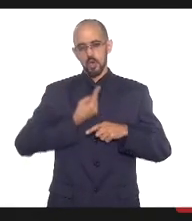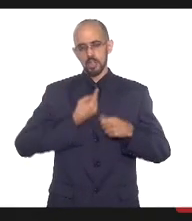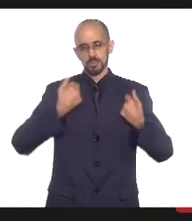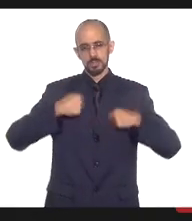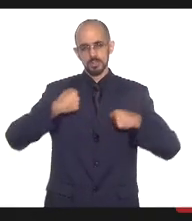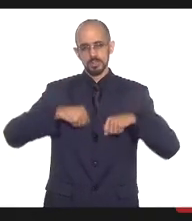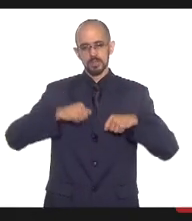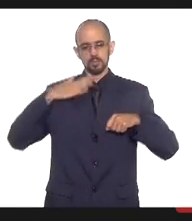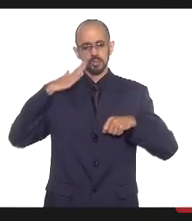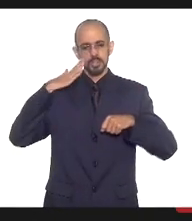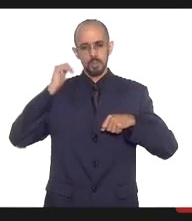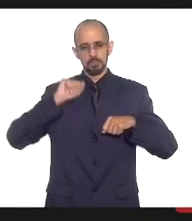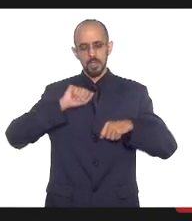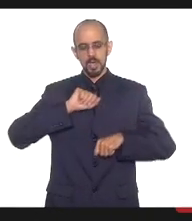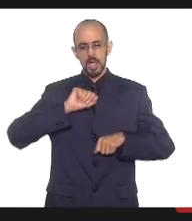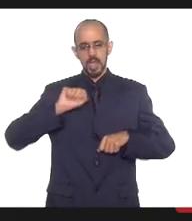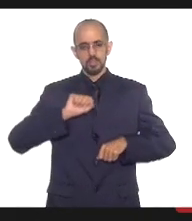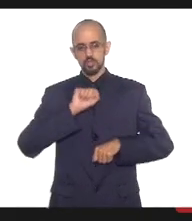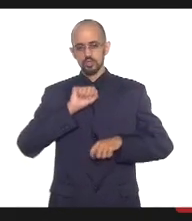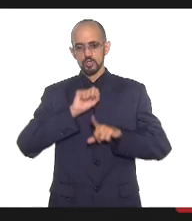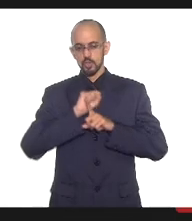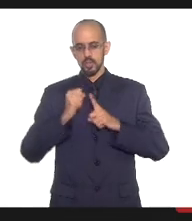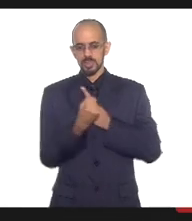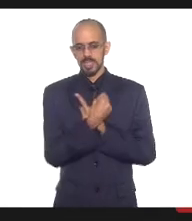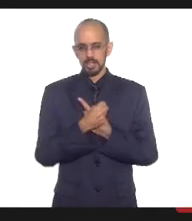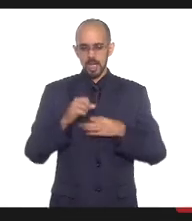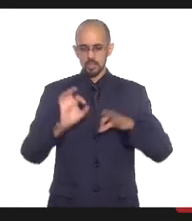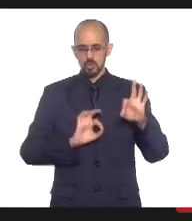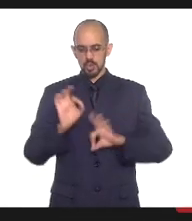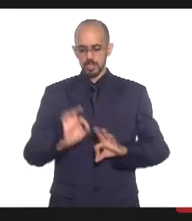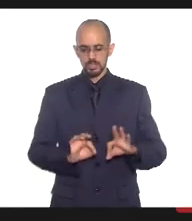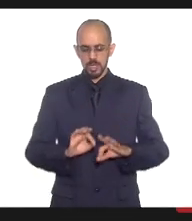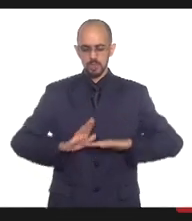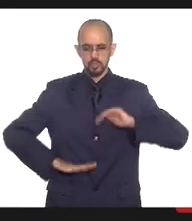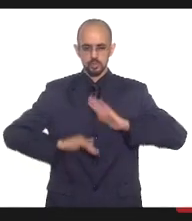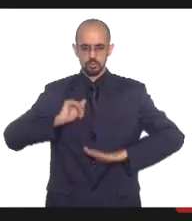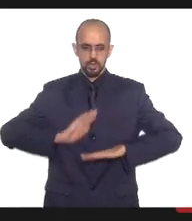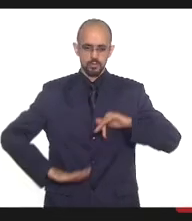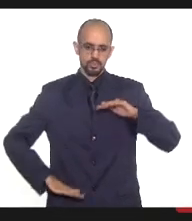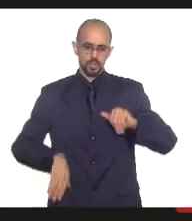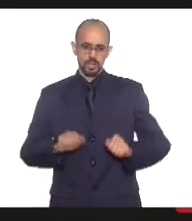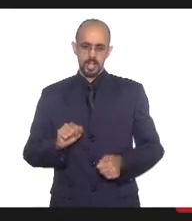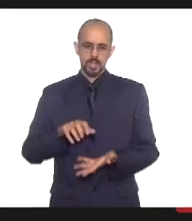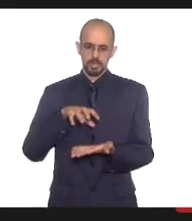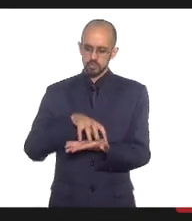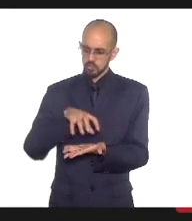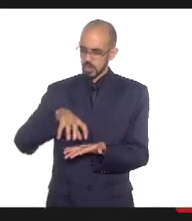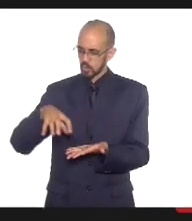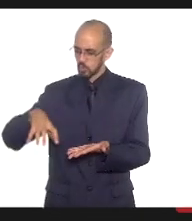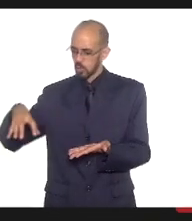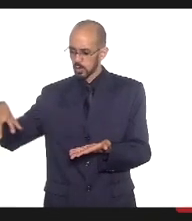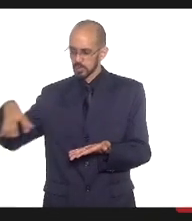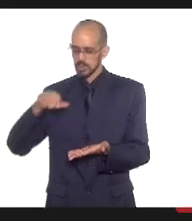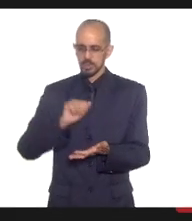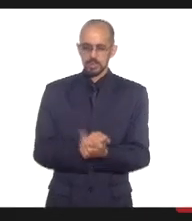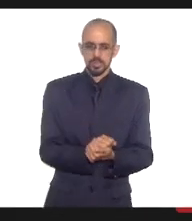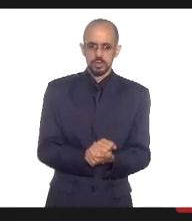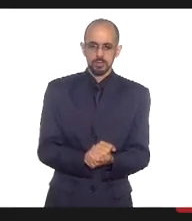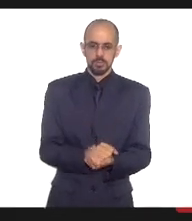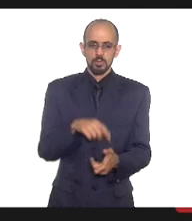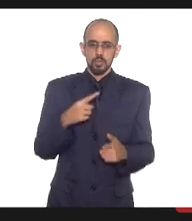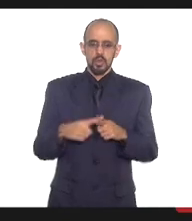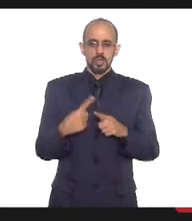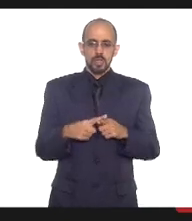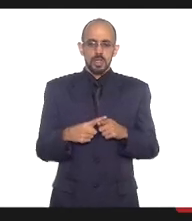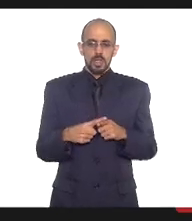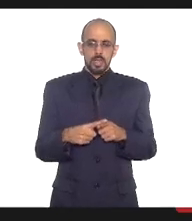a sociedade organizada escutar os profissionais da área identidade de Claro porque cada